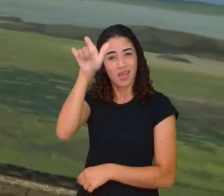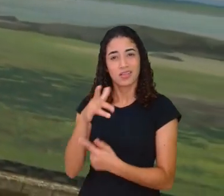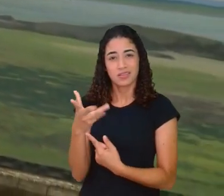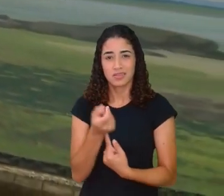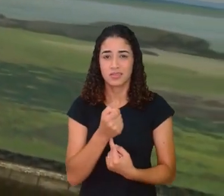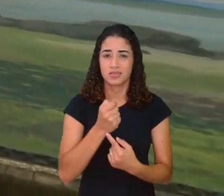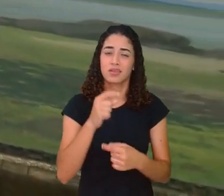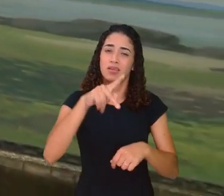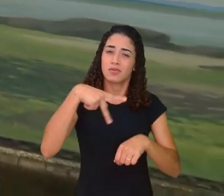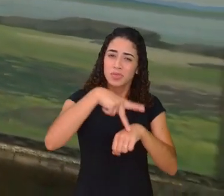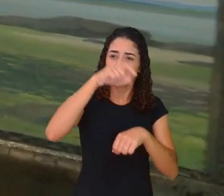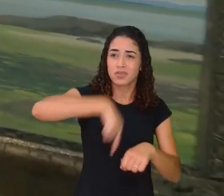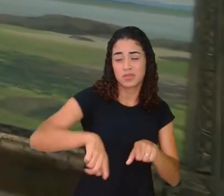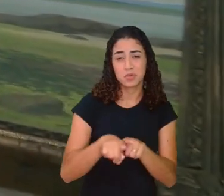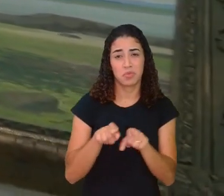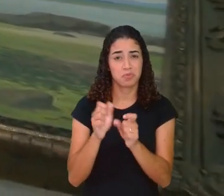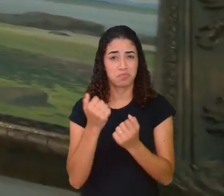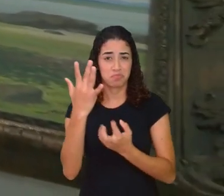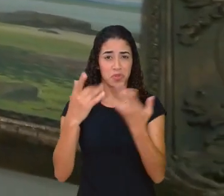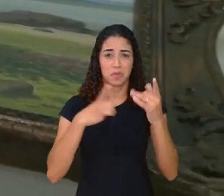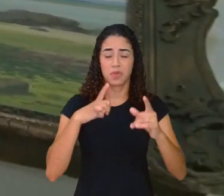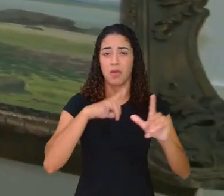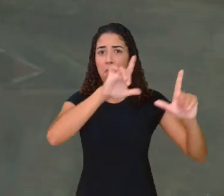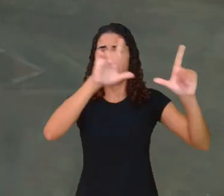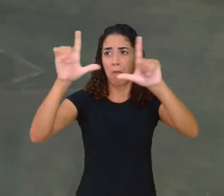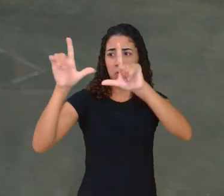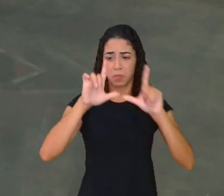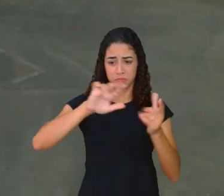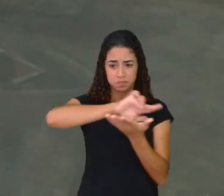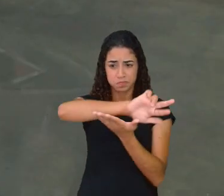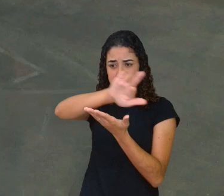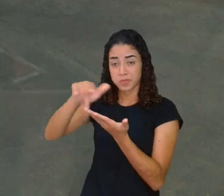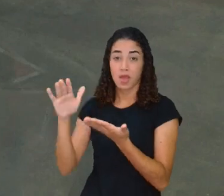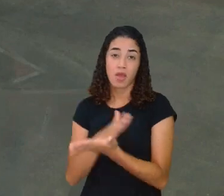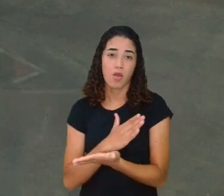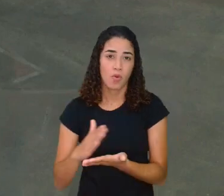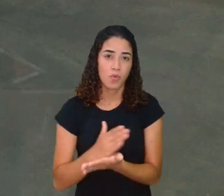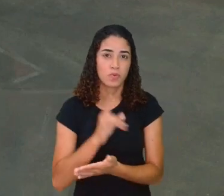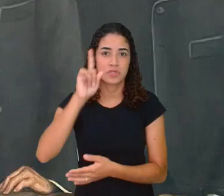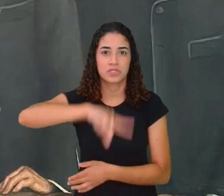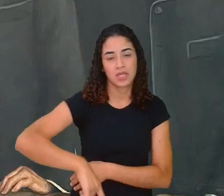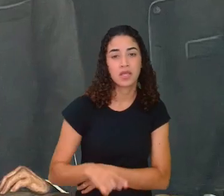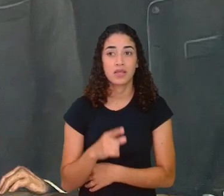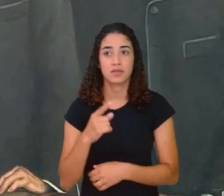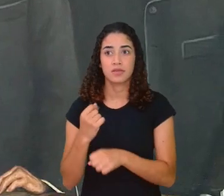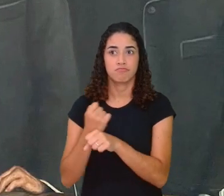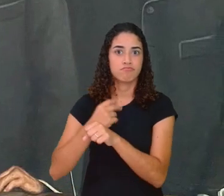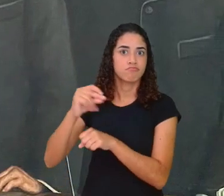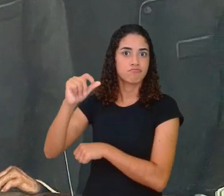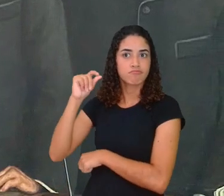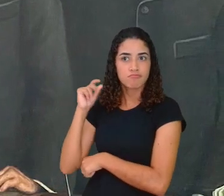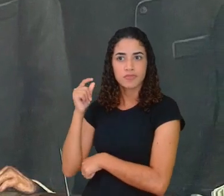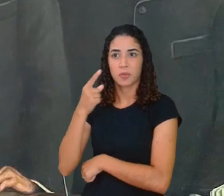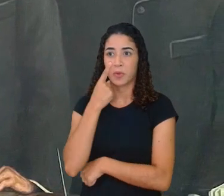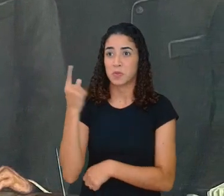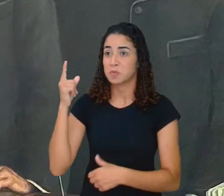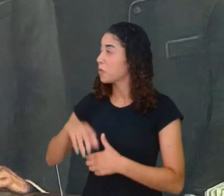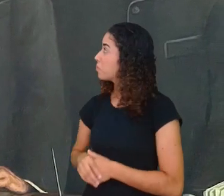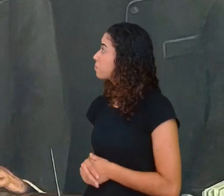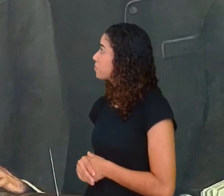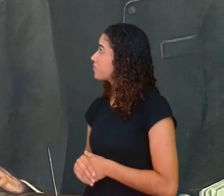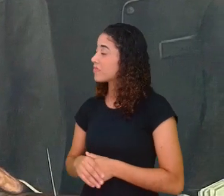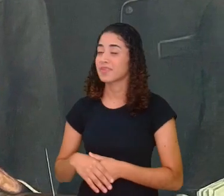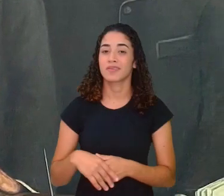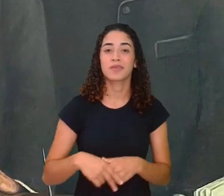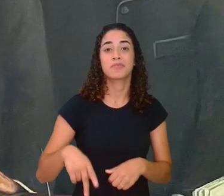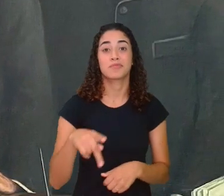que possuem peças espalhadas pelos espaços do Parlamento. Algumas são centenárias, como essa que embeleza o gabinete da presidência.